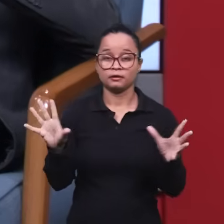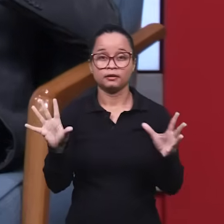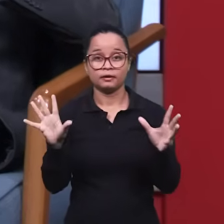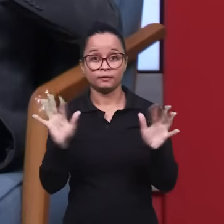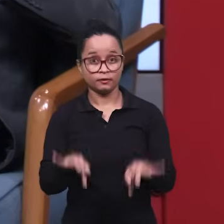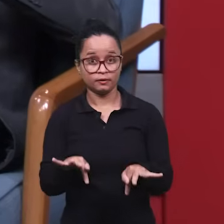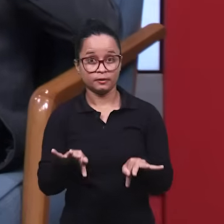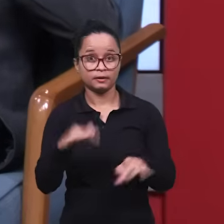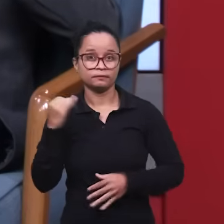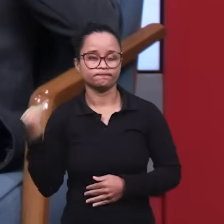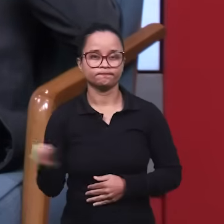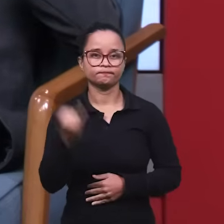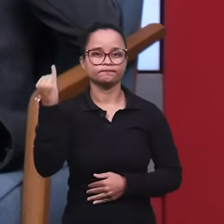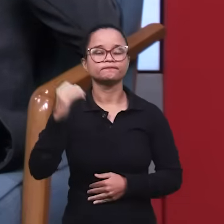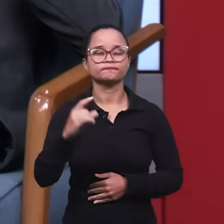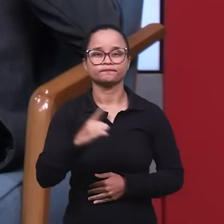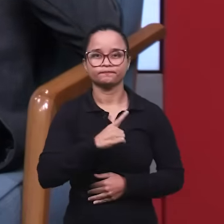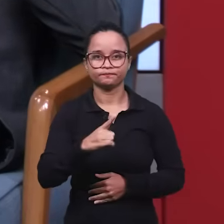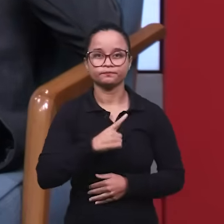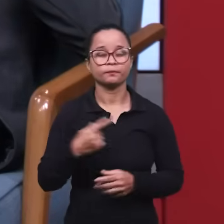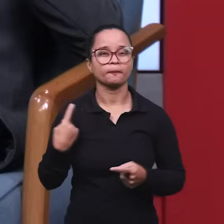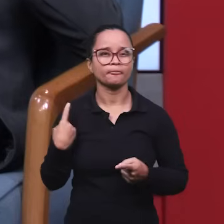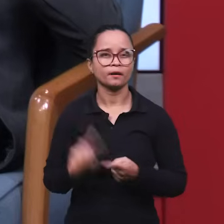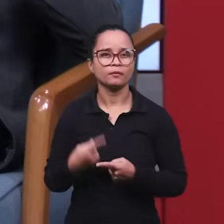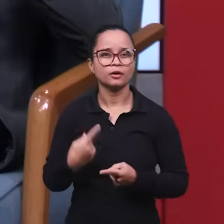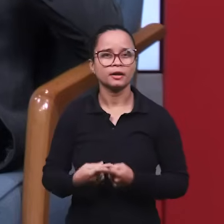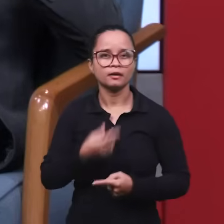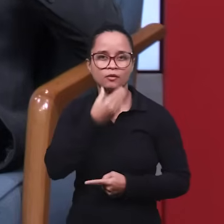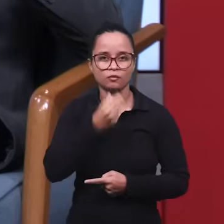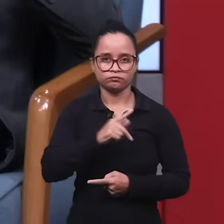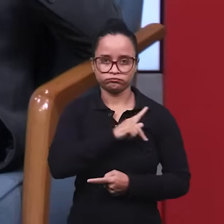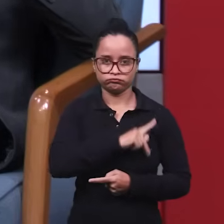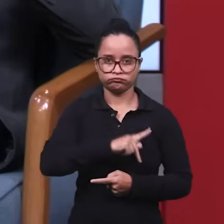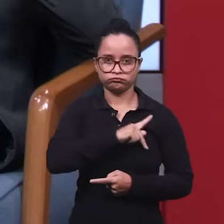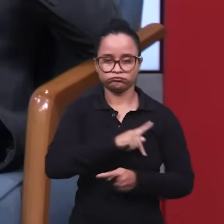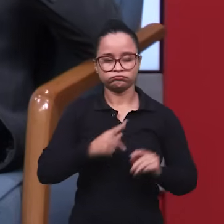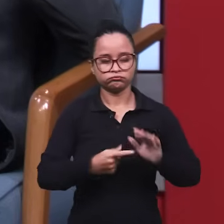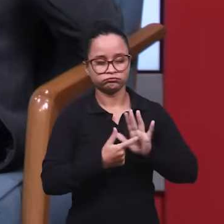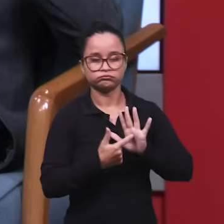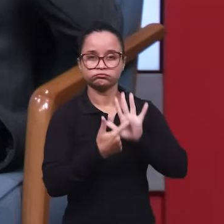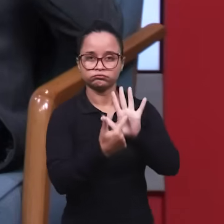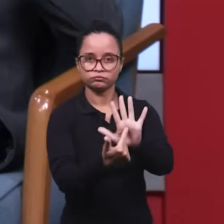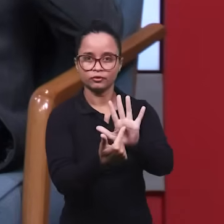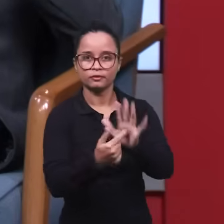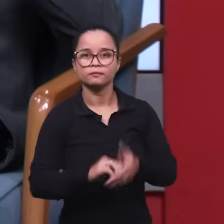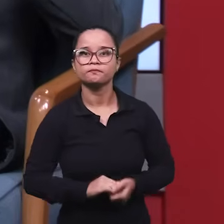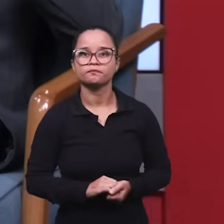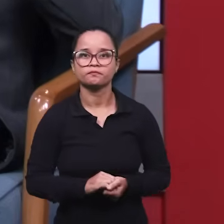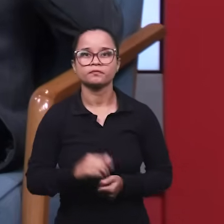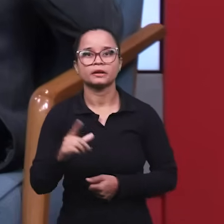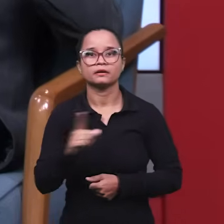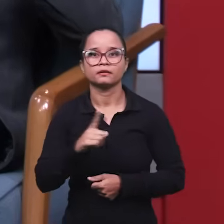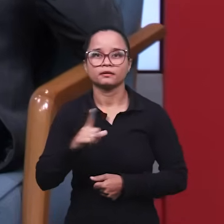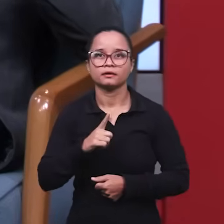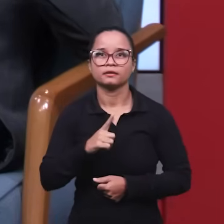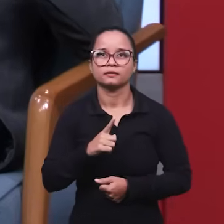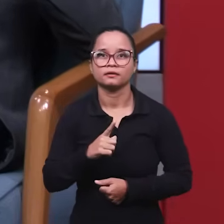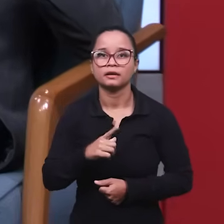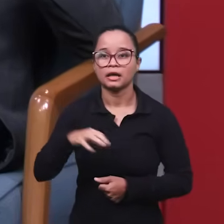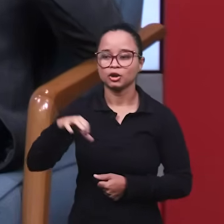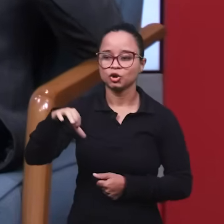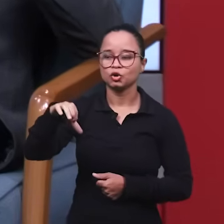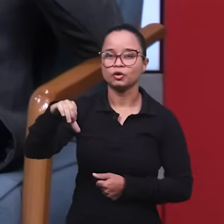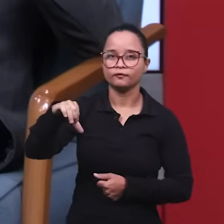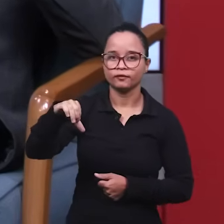a conclusão é muito importante, porque o apóstolo Paulo mostra que